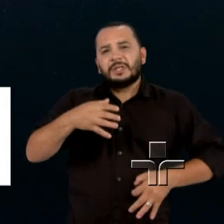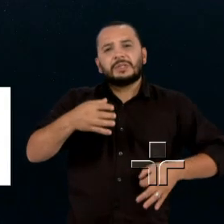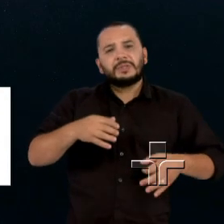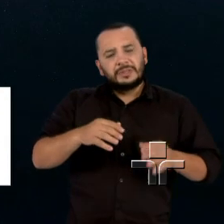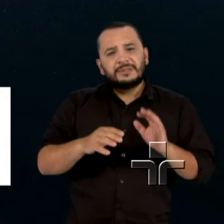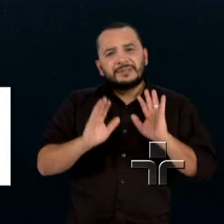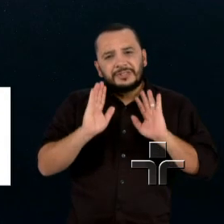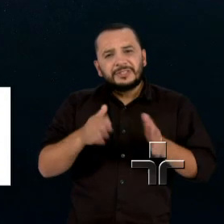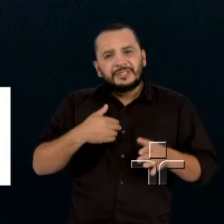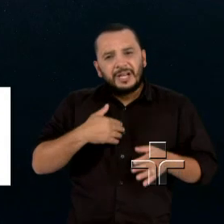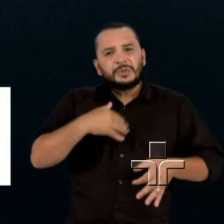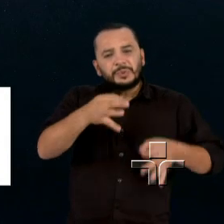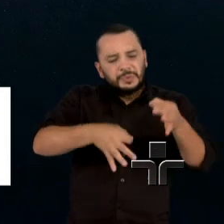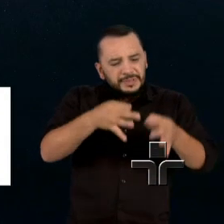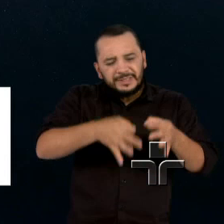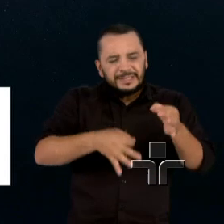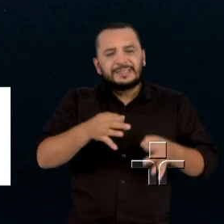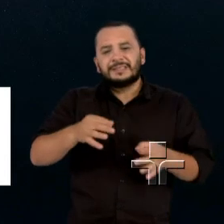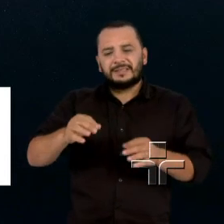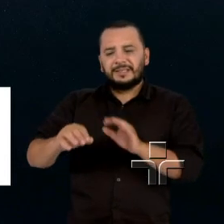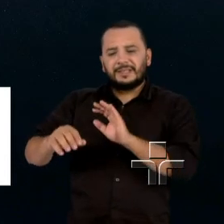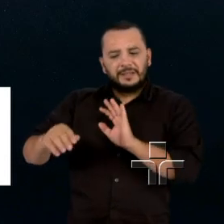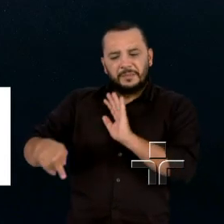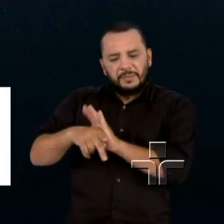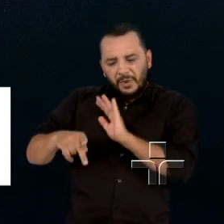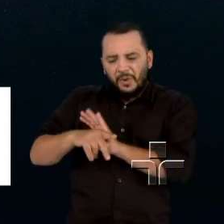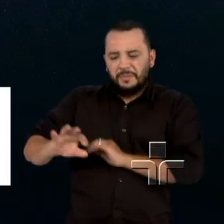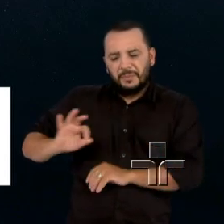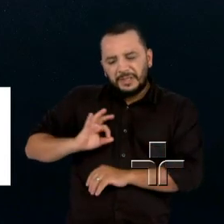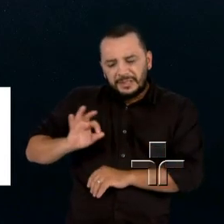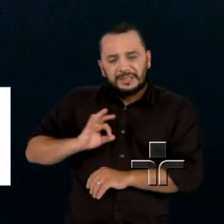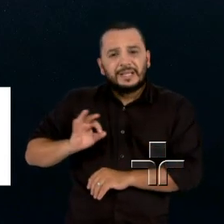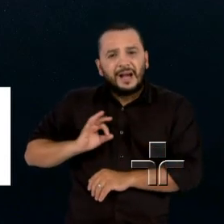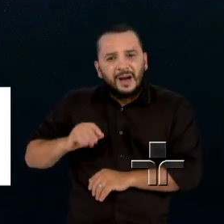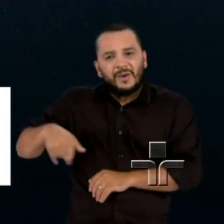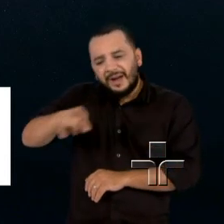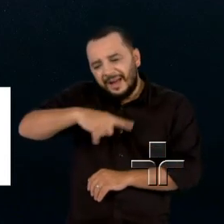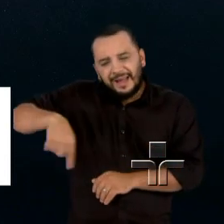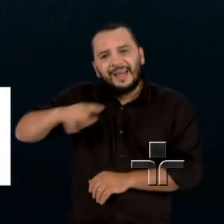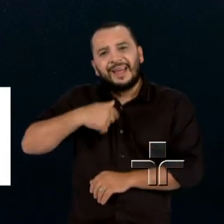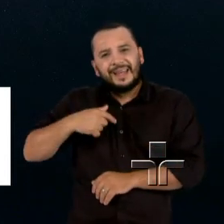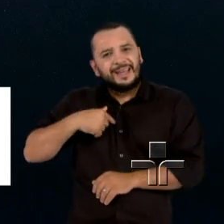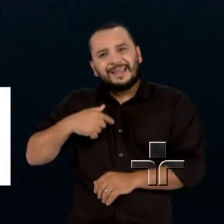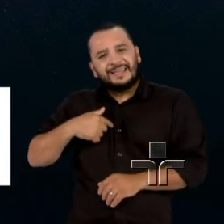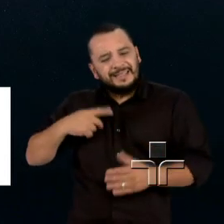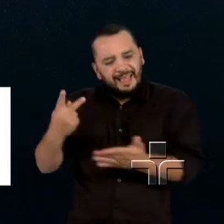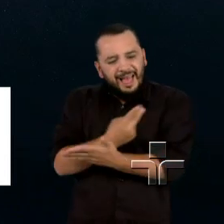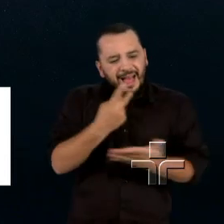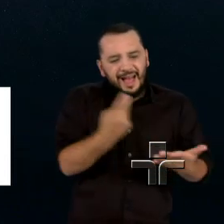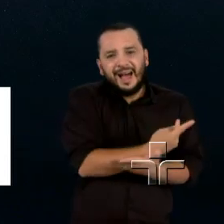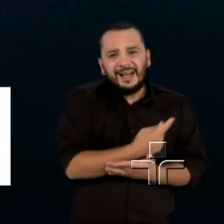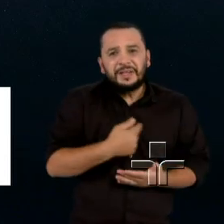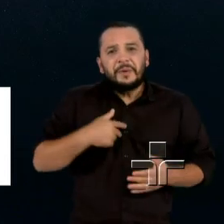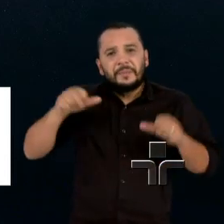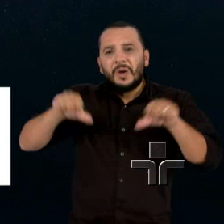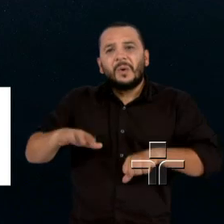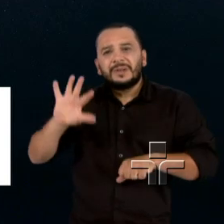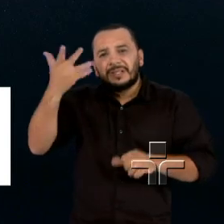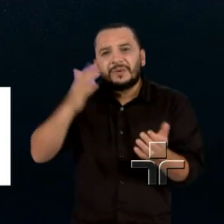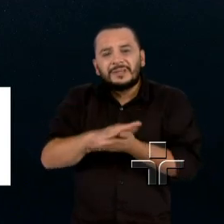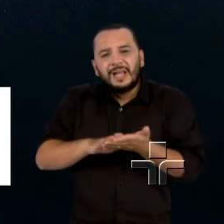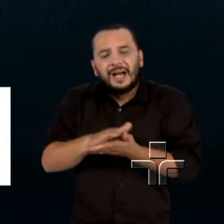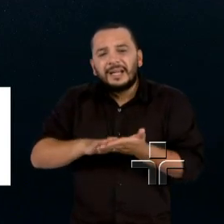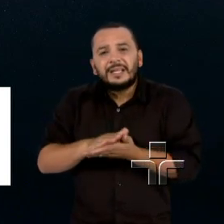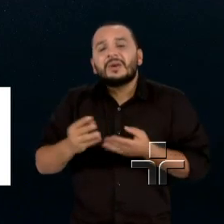por pessoas, promotores e policiais que deveriam zelar para que a justiça fosse imparcial. E o pior, que não aconteceu nada com eles. E